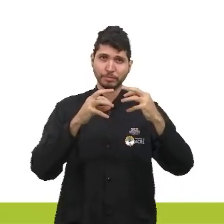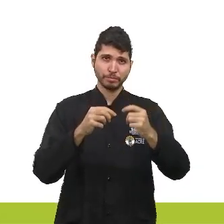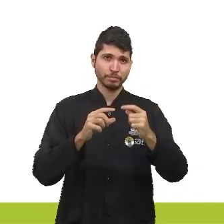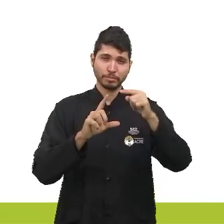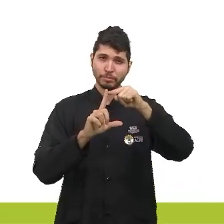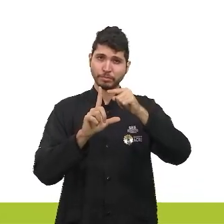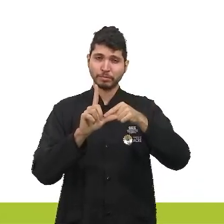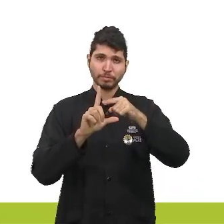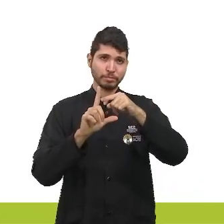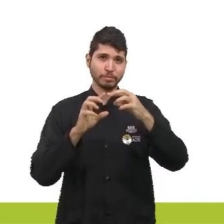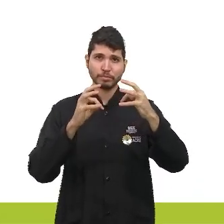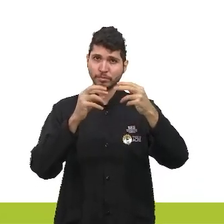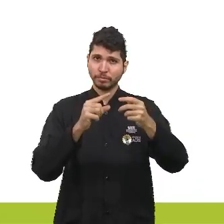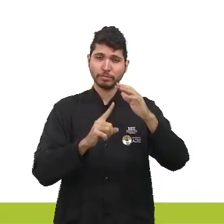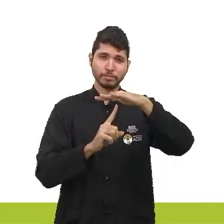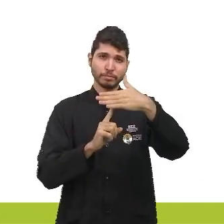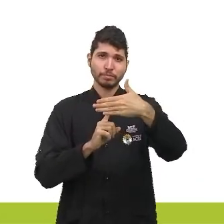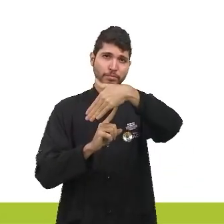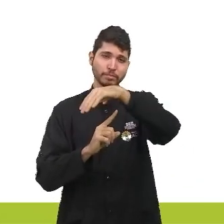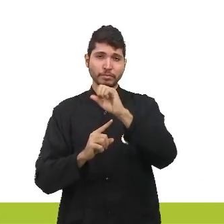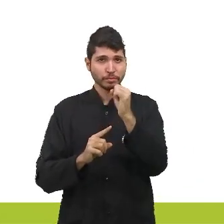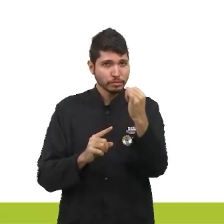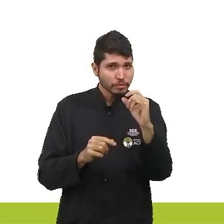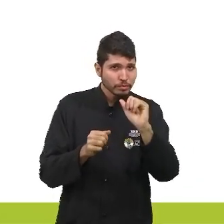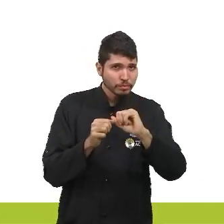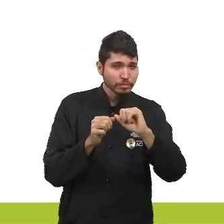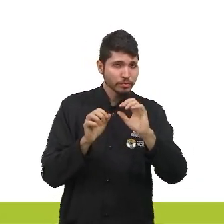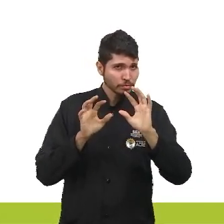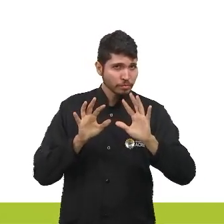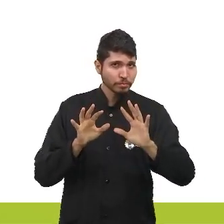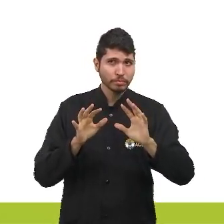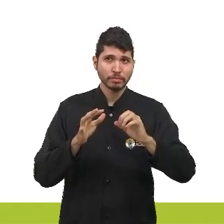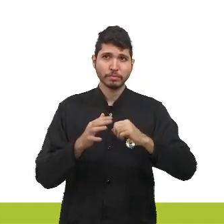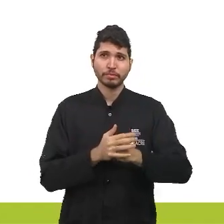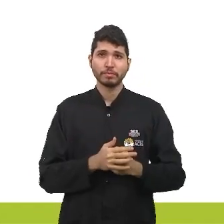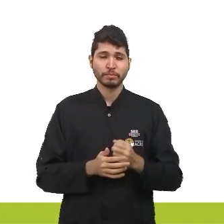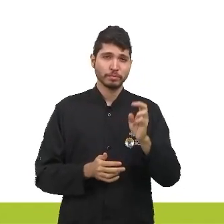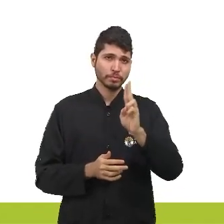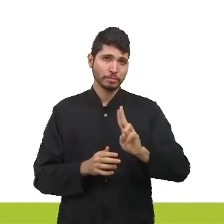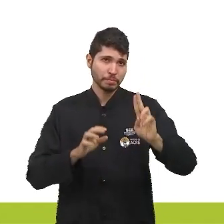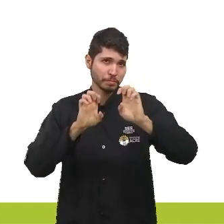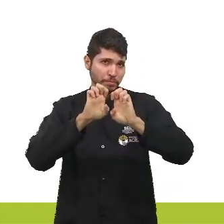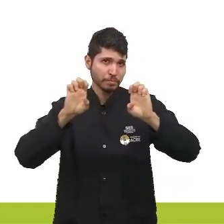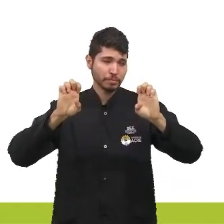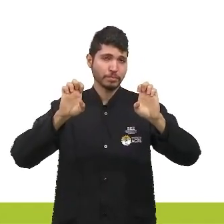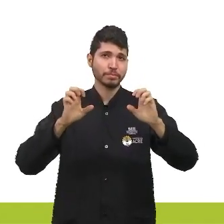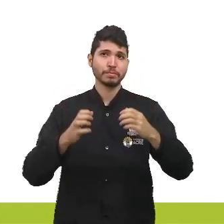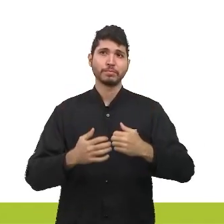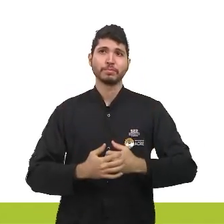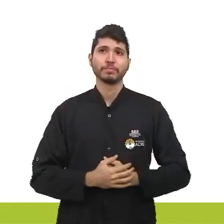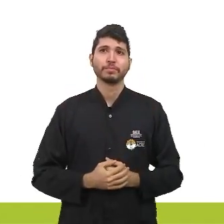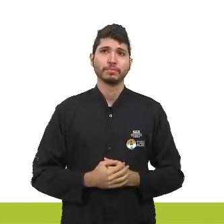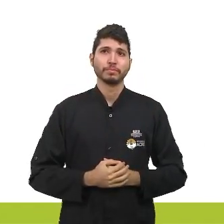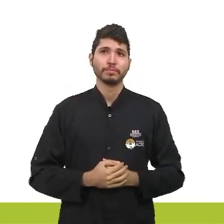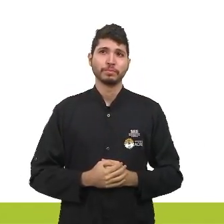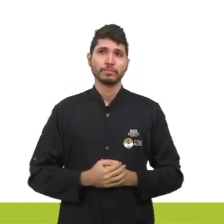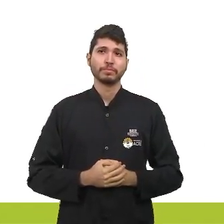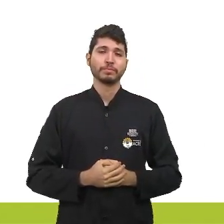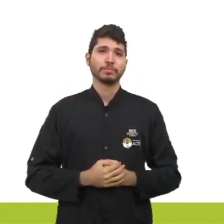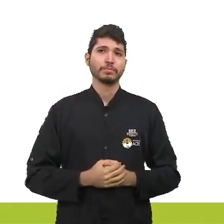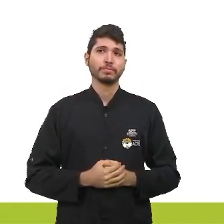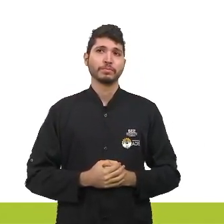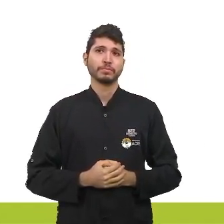todas as faces. Se você fizer isso, você vai obter exatamente essa fórmula aqui. Ela pode ser expressa também,